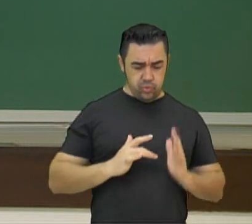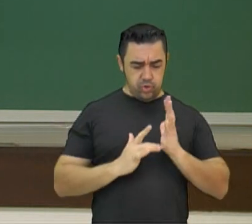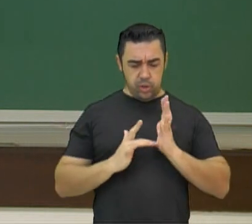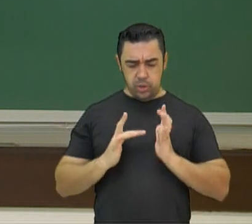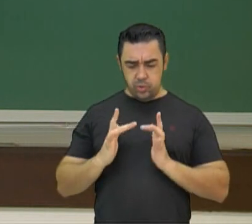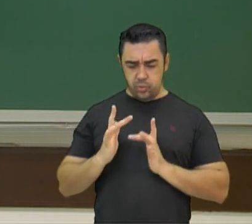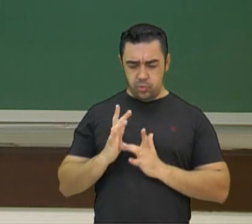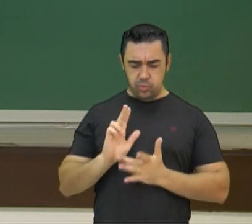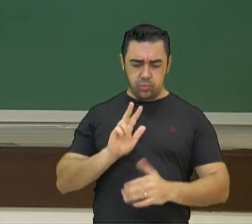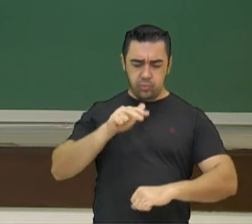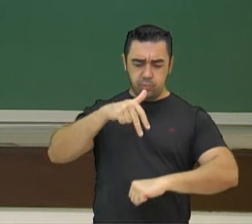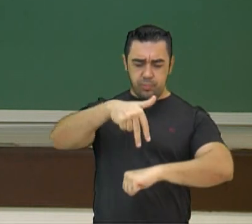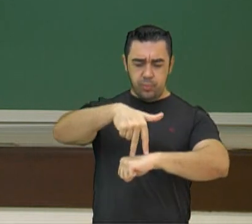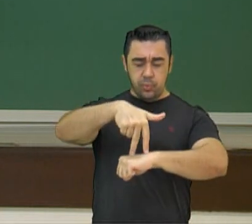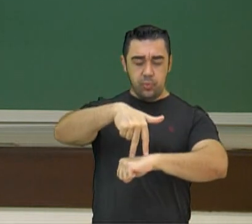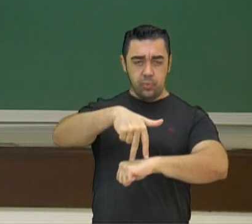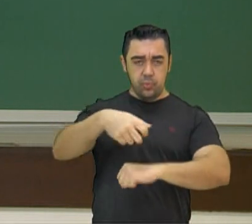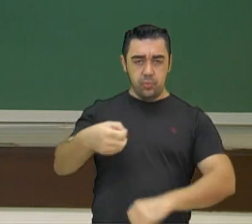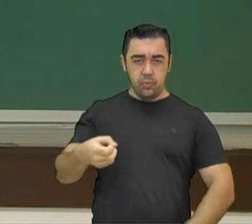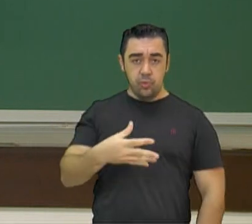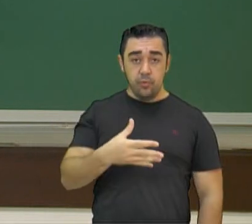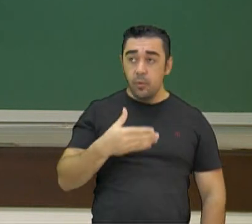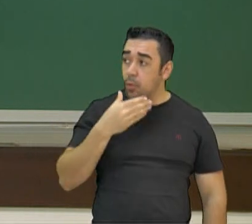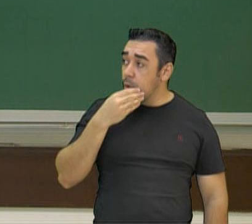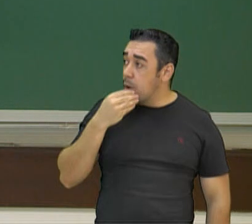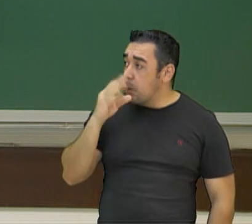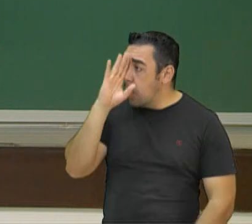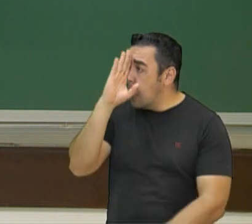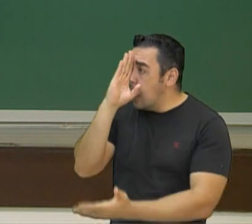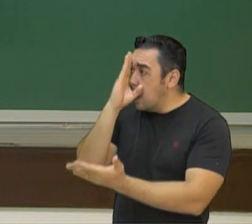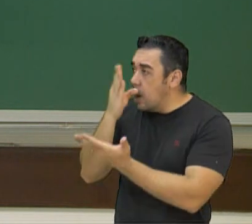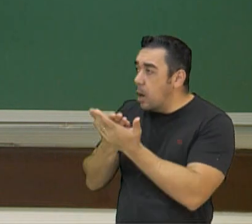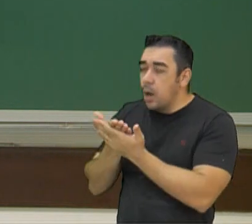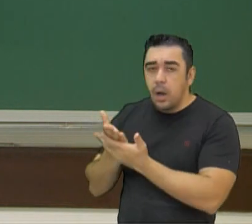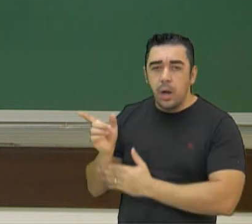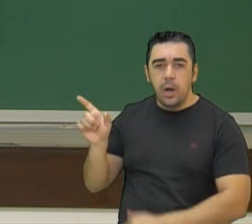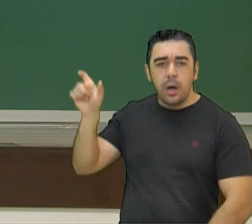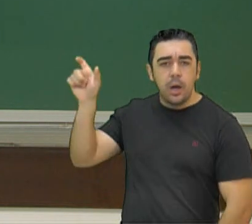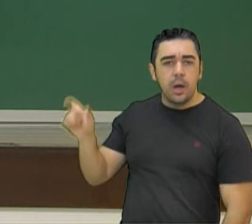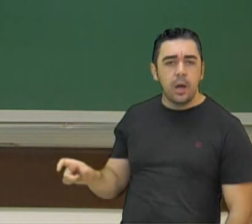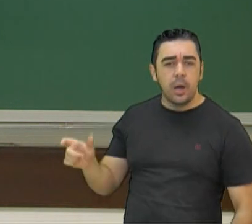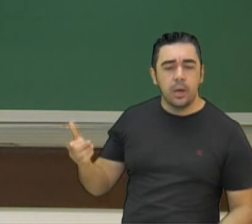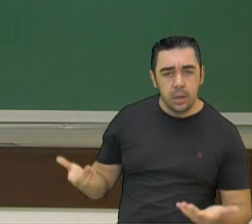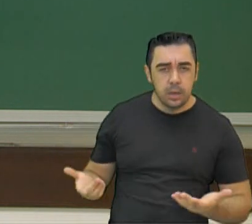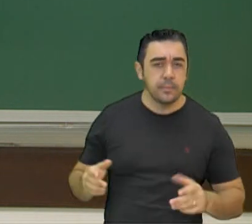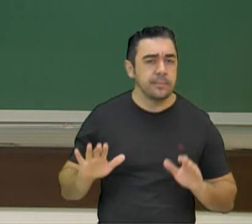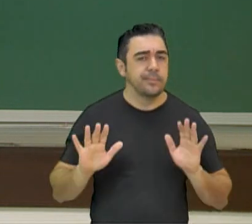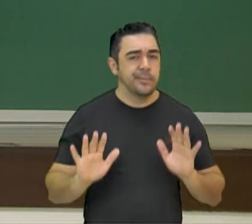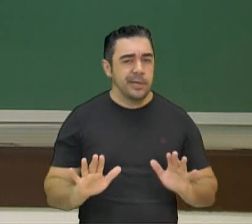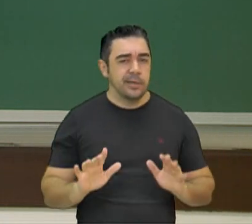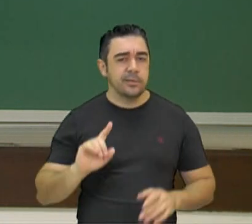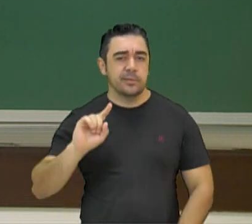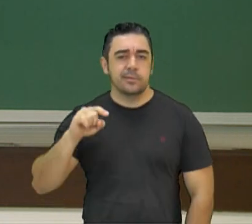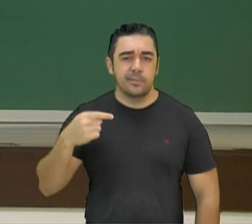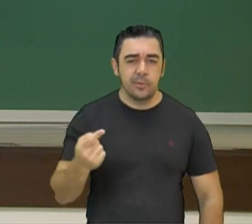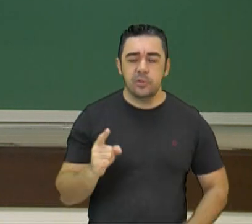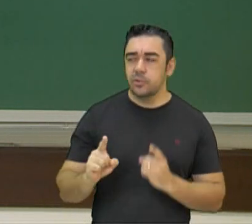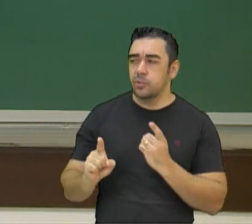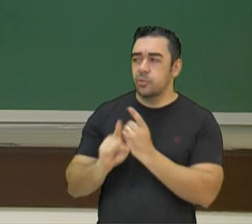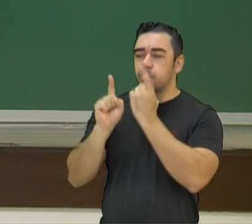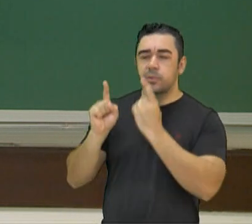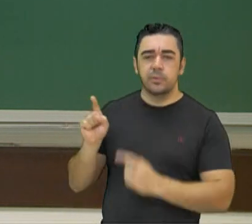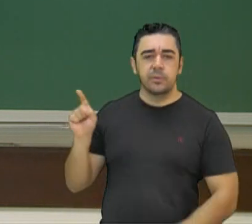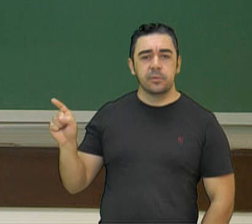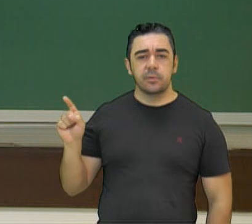sou o novo Cristo. E o Tertuliano acreditou nessa história. Mas um tempo depois descobriu que isso